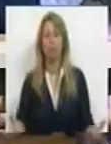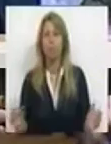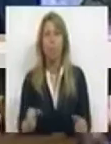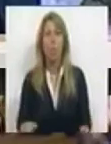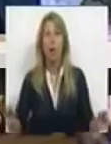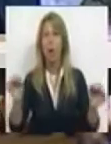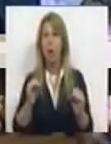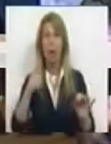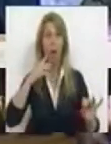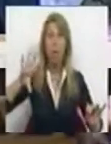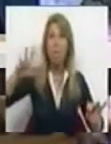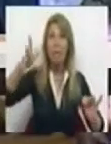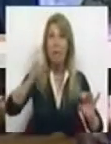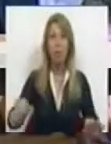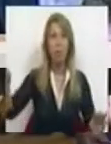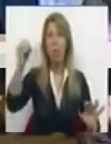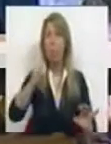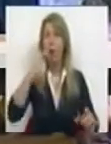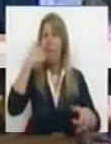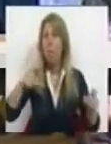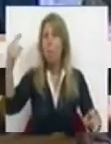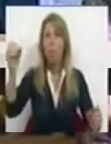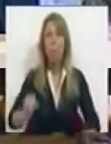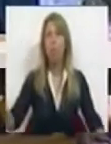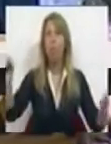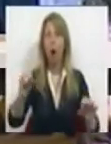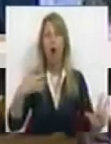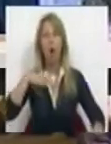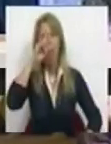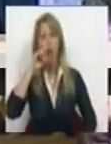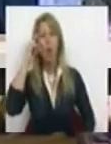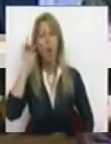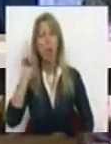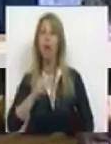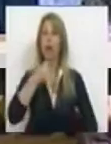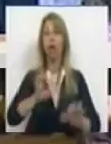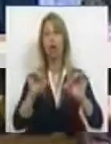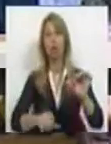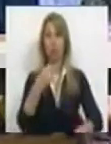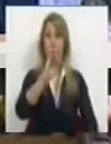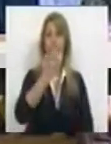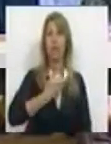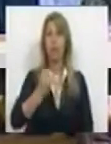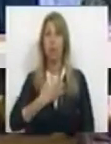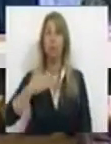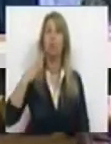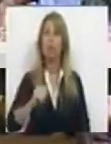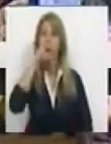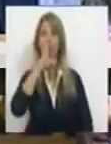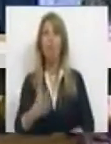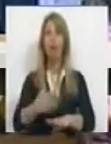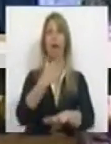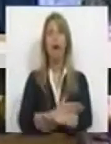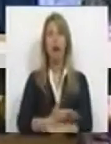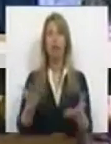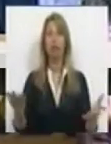no país que não se lembre do discurso do PSD, do CDS, do Governo, antes de ter descoberto